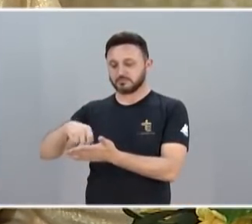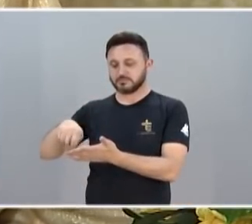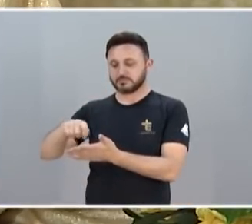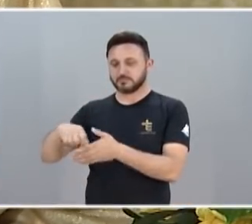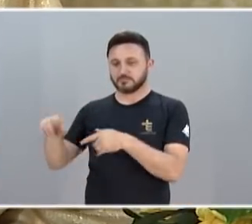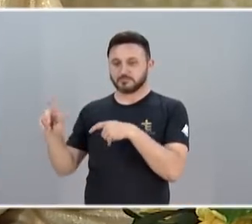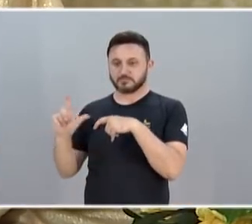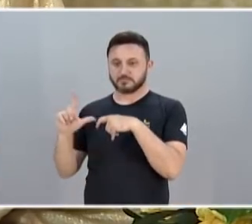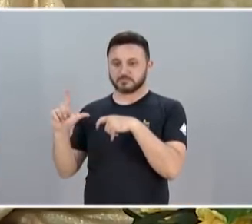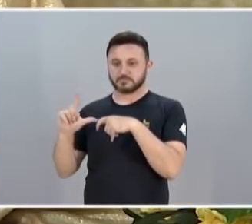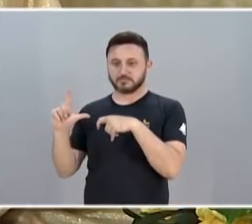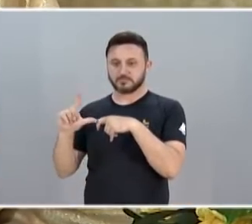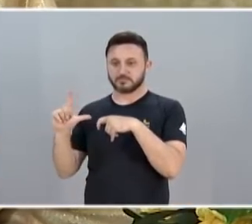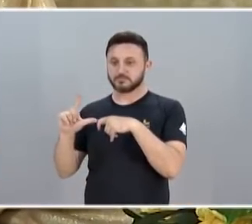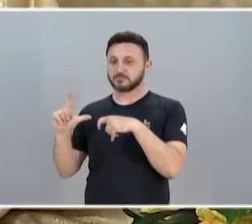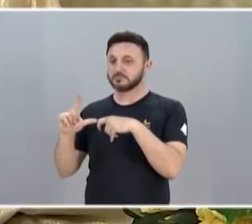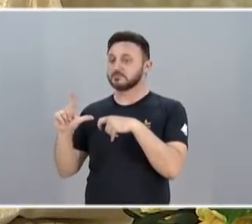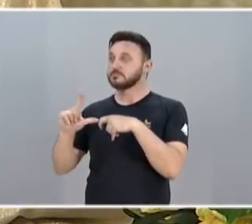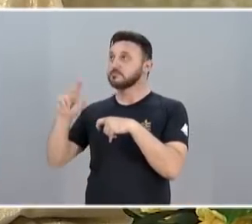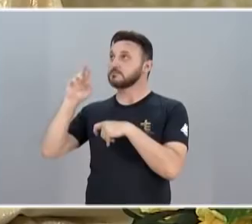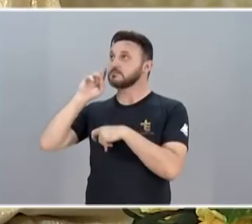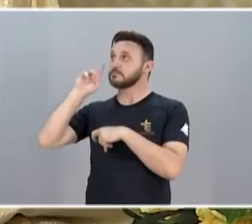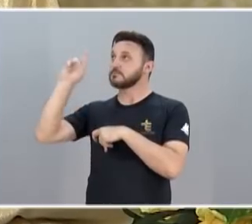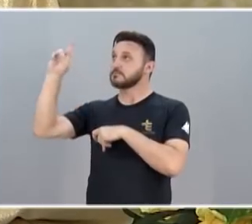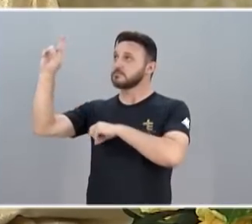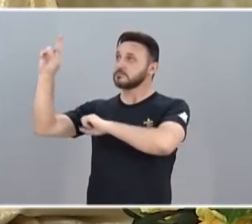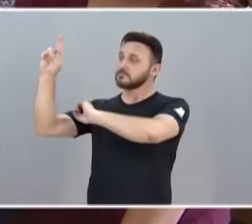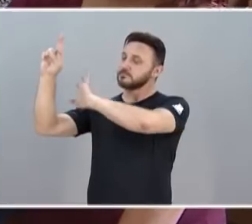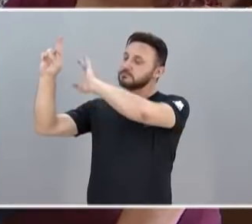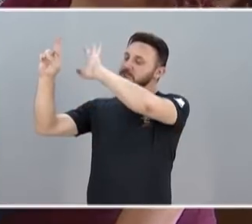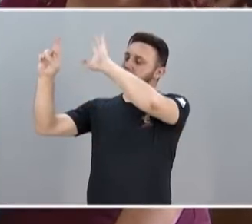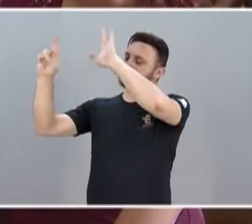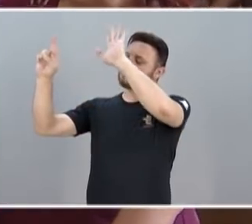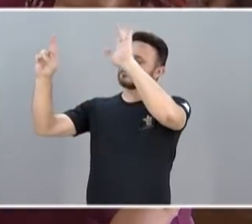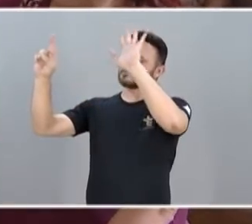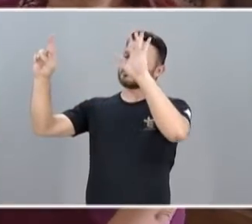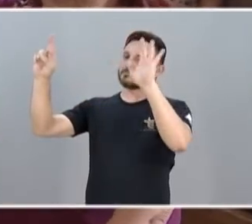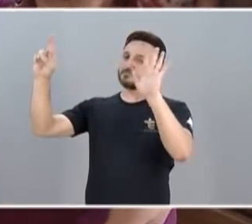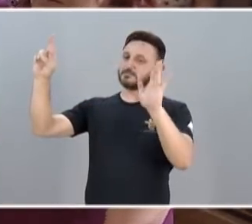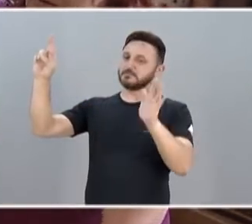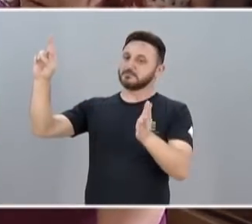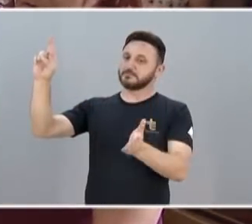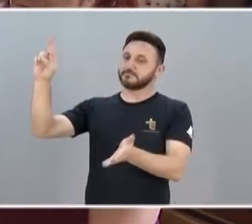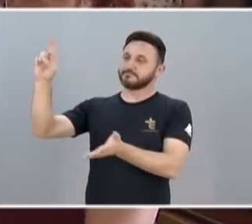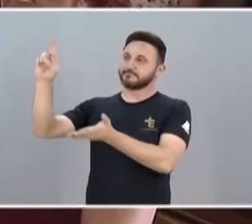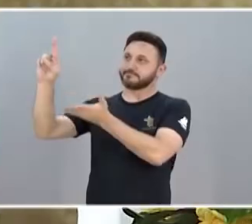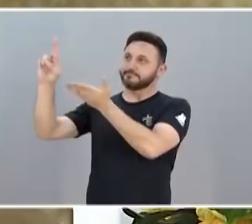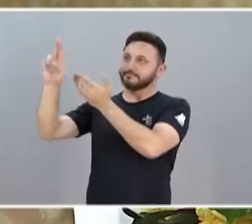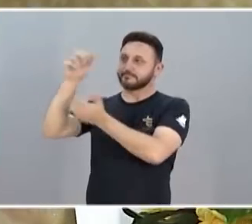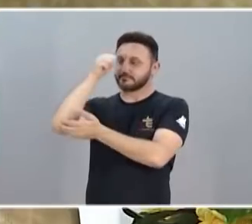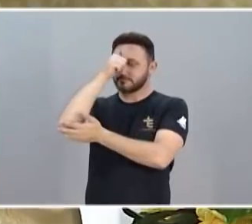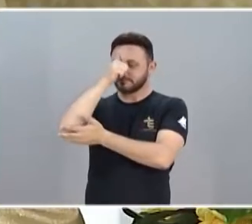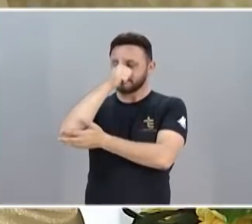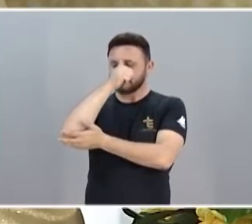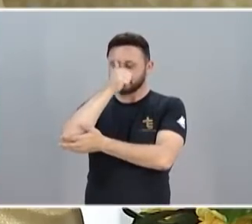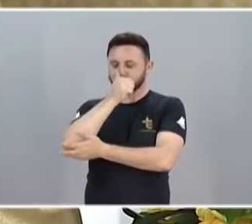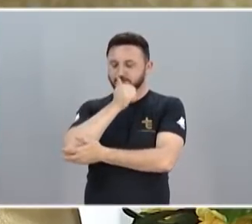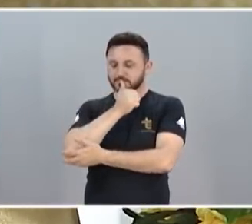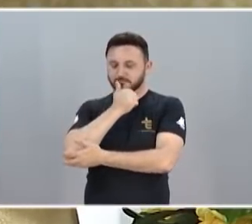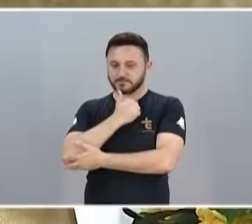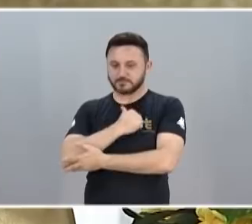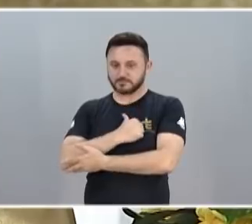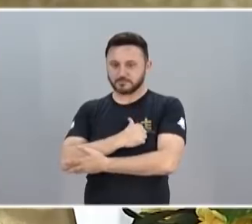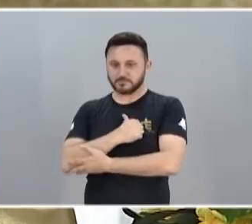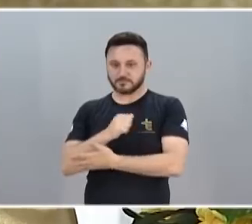segundo Lucas. Glória a vós, Senhor. Naquele